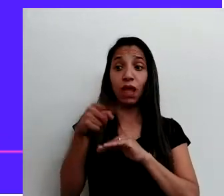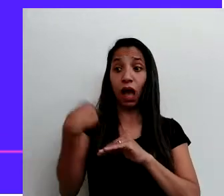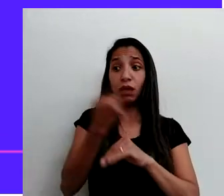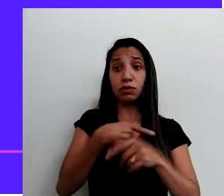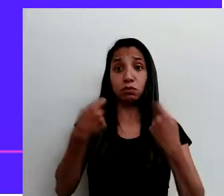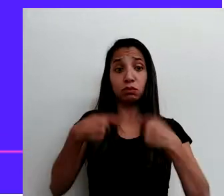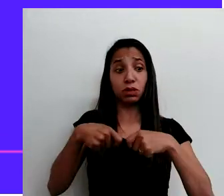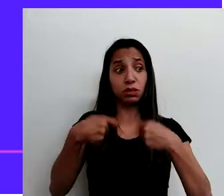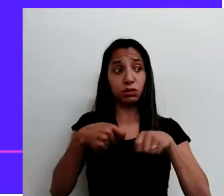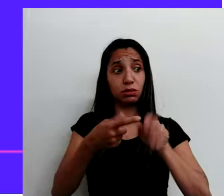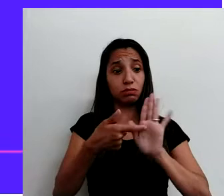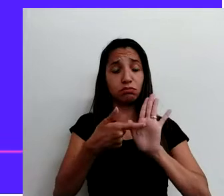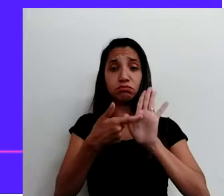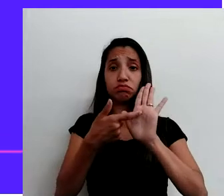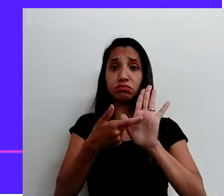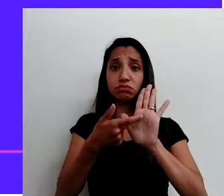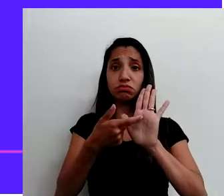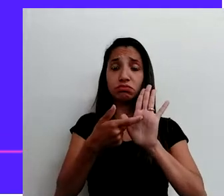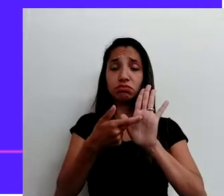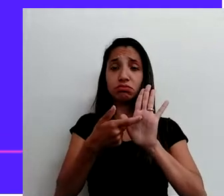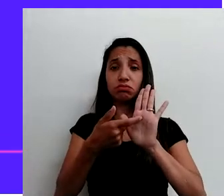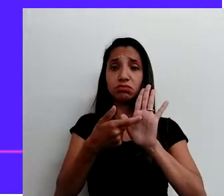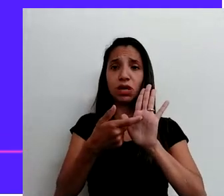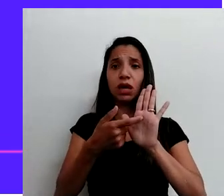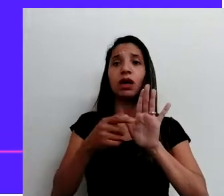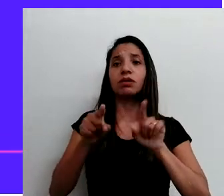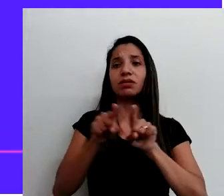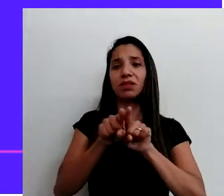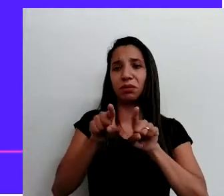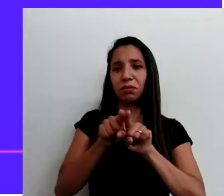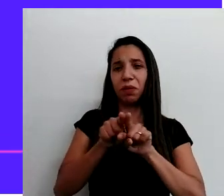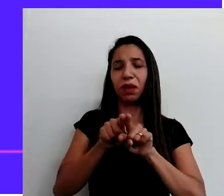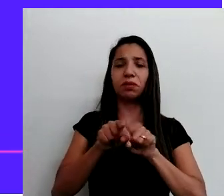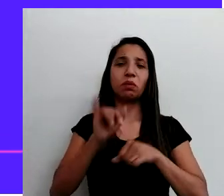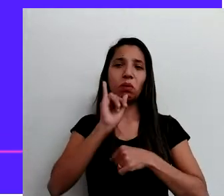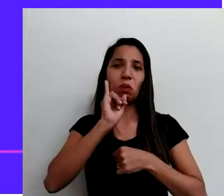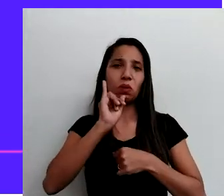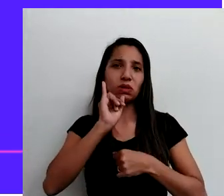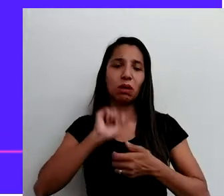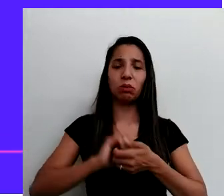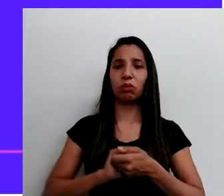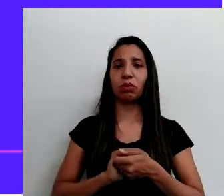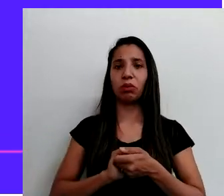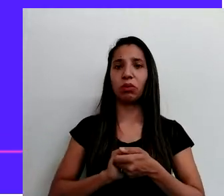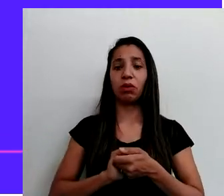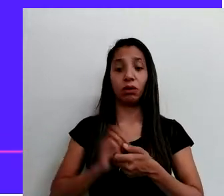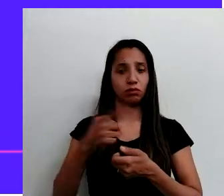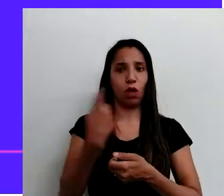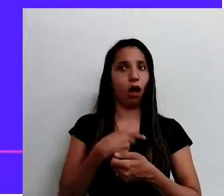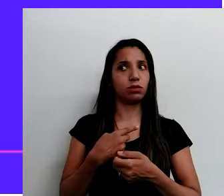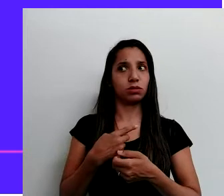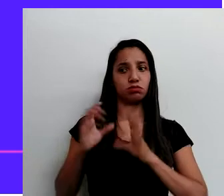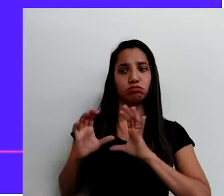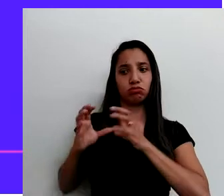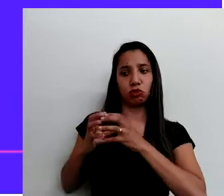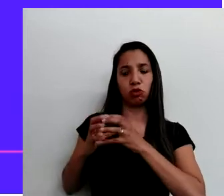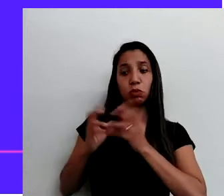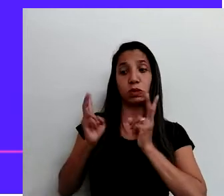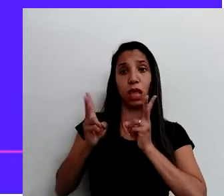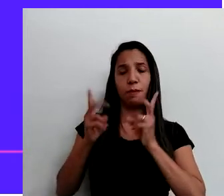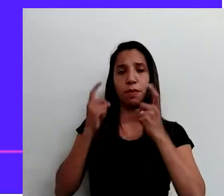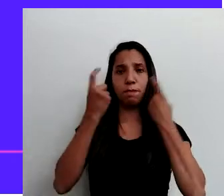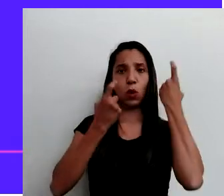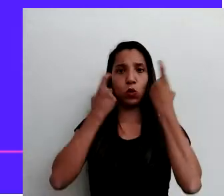não deveria, e na Gênero e Número a gente realmente não dá espaço a quem naturaliza ou quem compactua